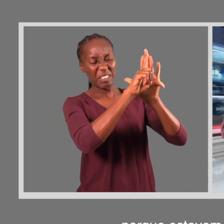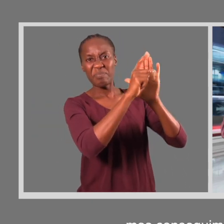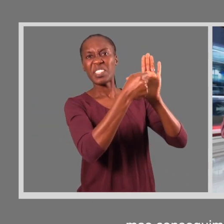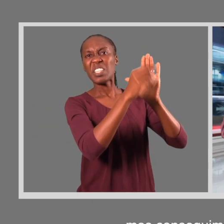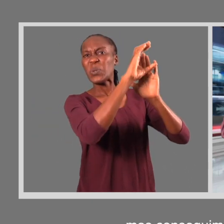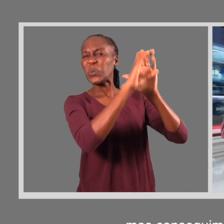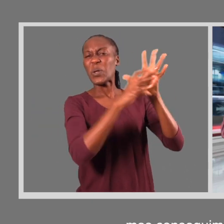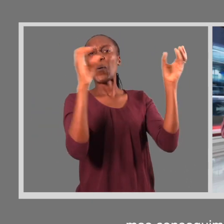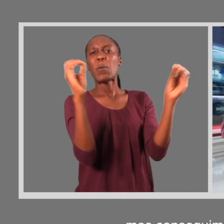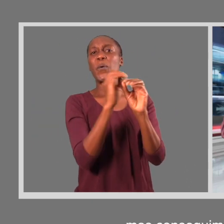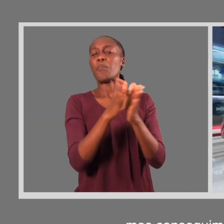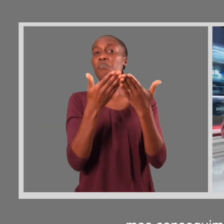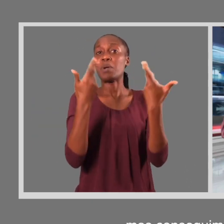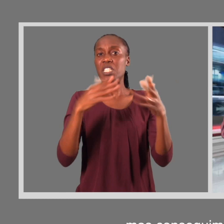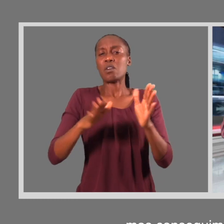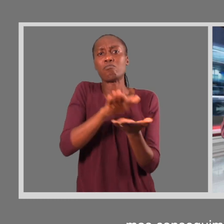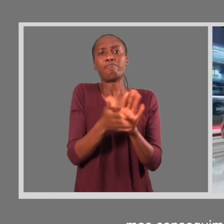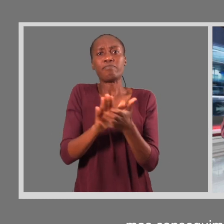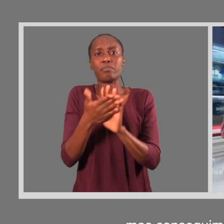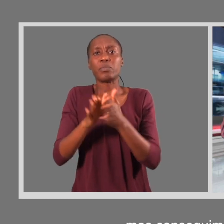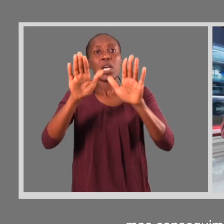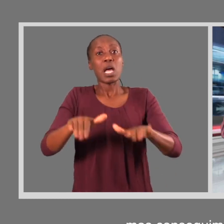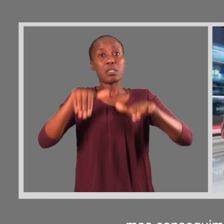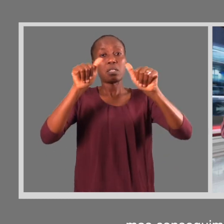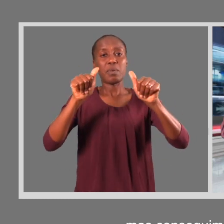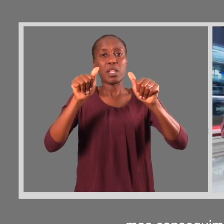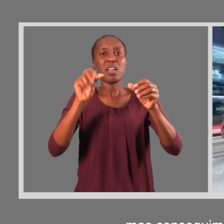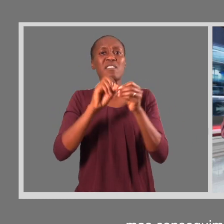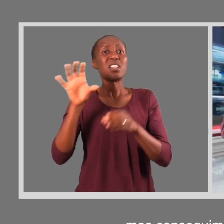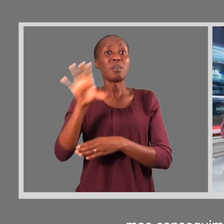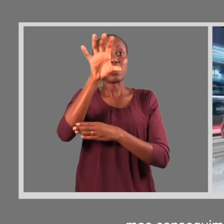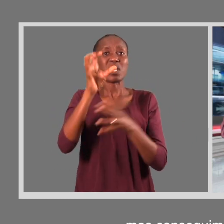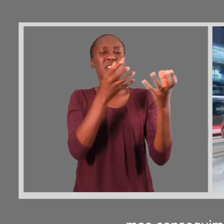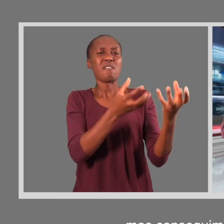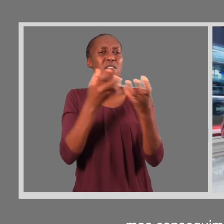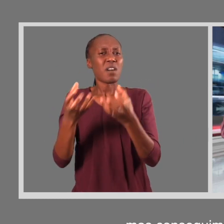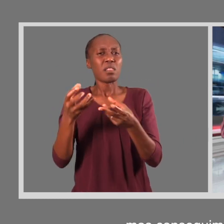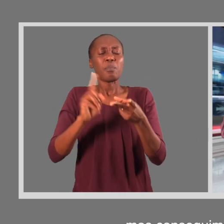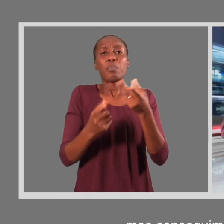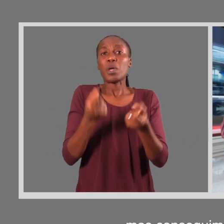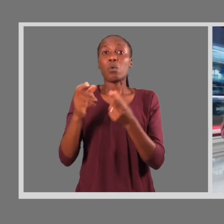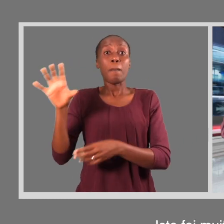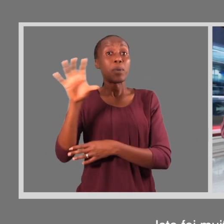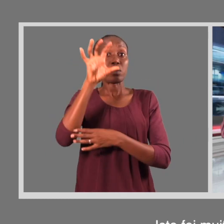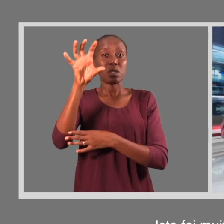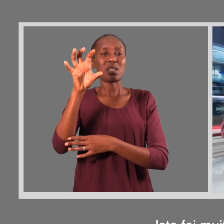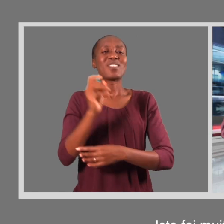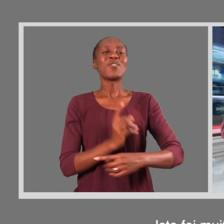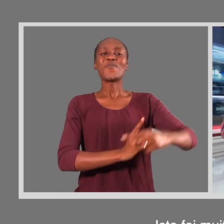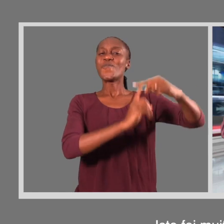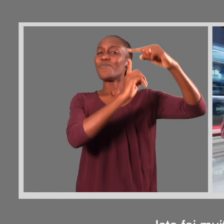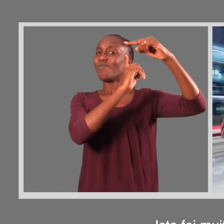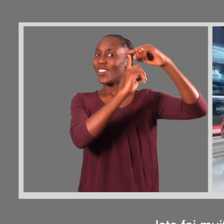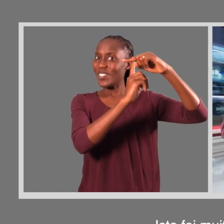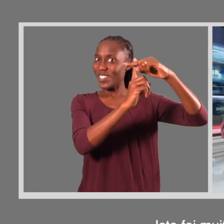mas conseguimos realizar suas assembleias provinciais, faltando algumas províncias. Isto foi muito